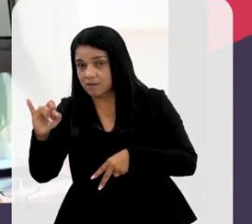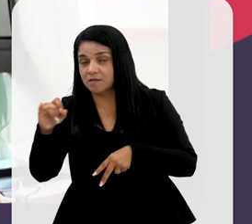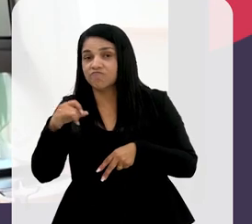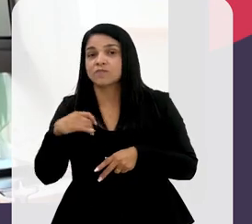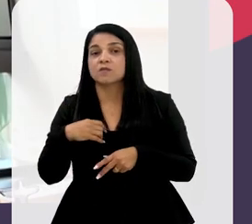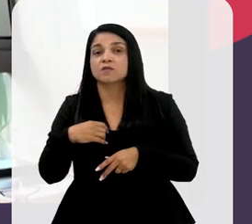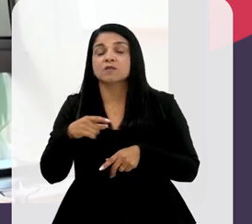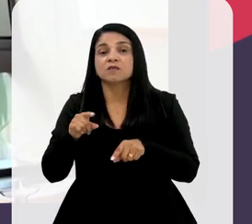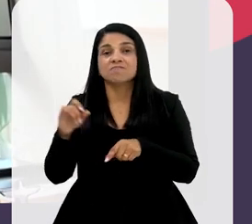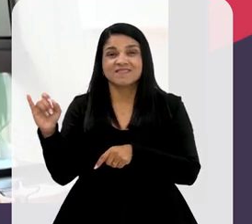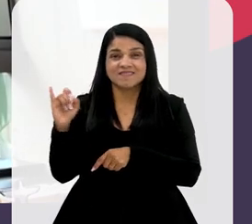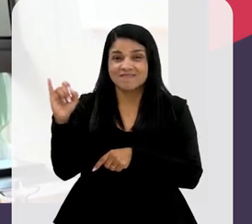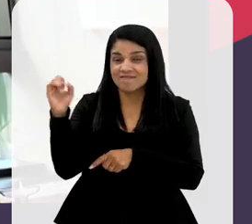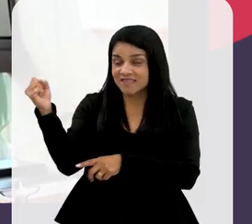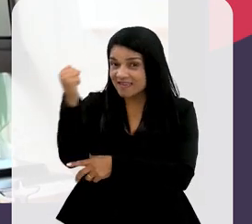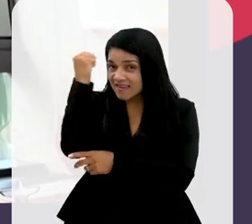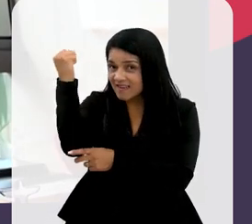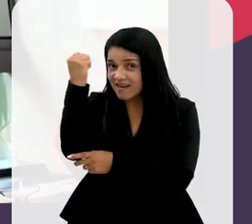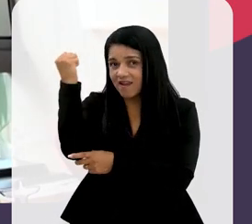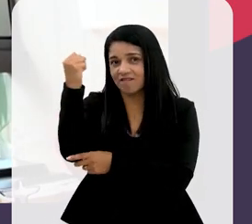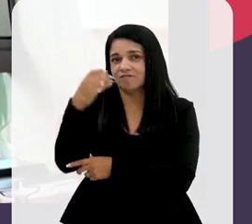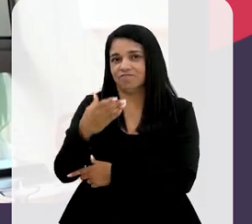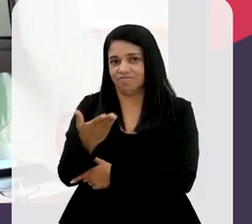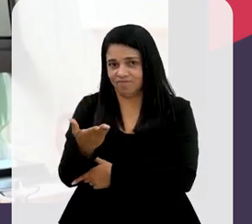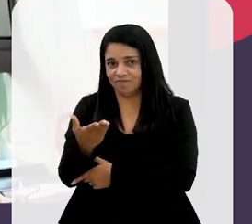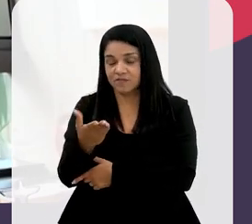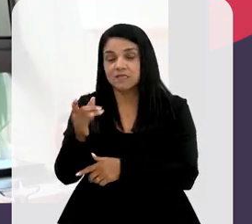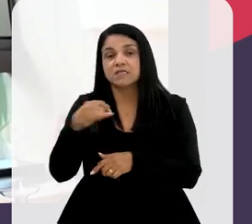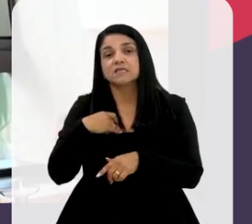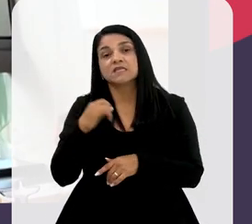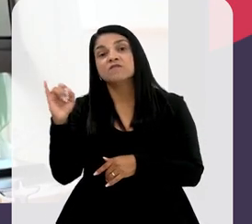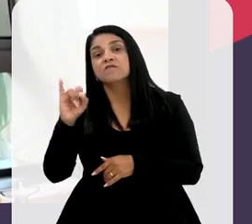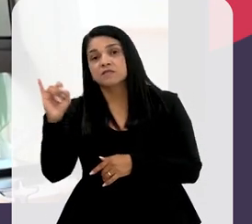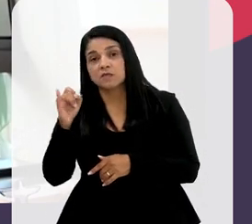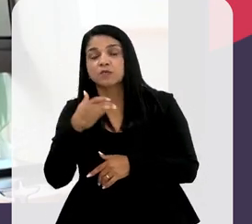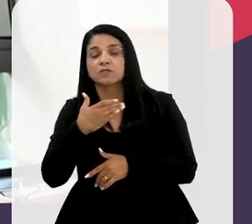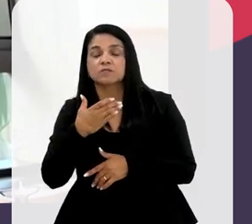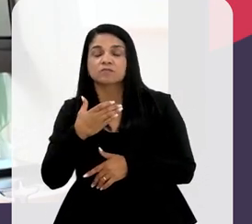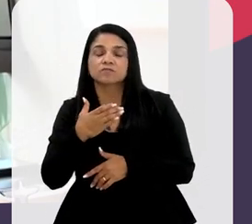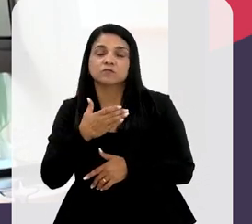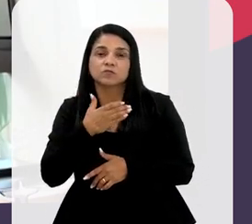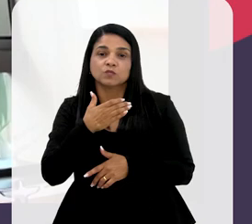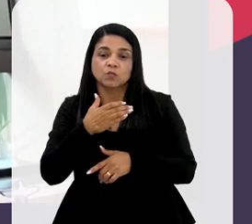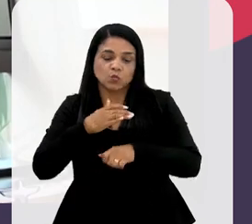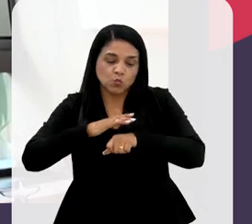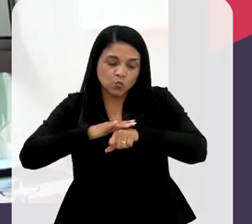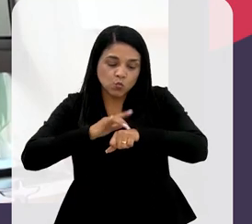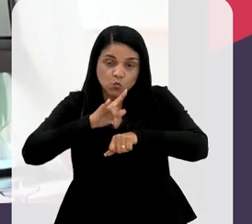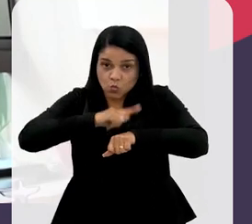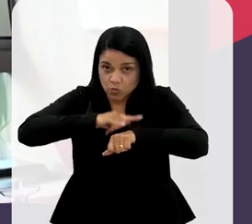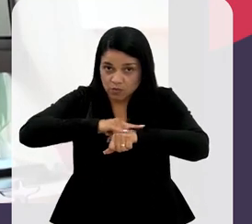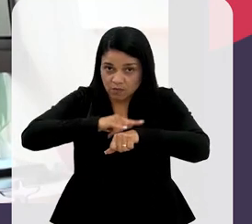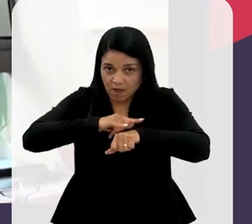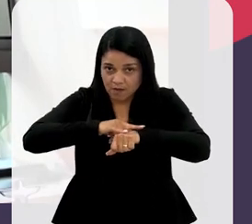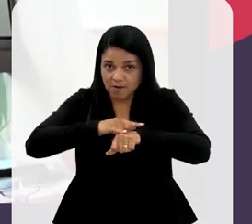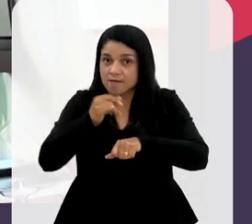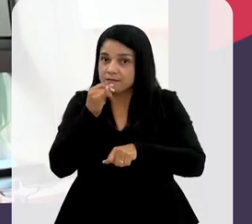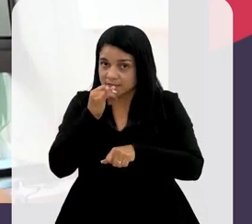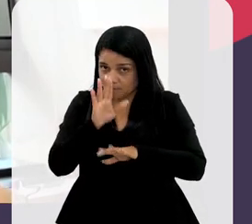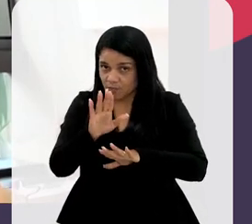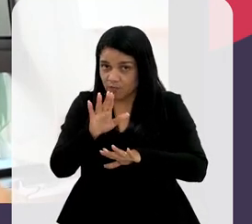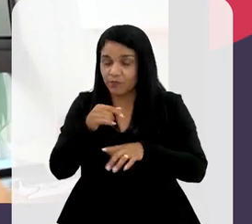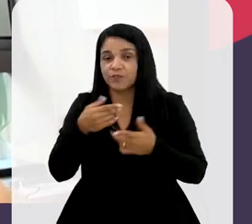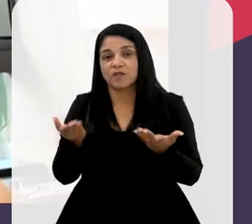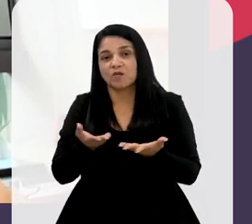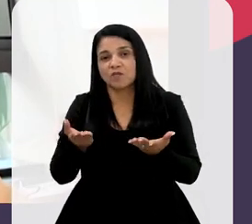apresentam quadros infecciosos graves, mesmo quando não vão para o CTI, como infecção urinária, por exemplo. E nós encontramos o que eu